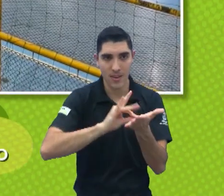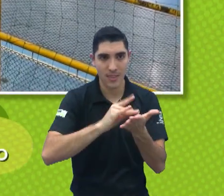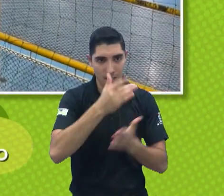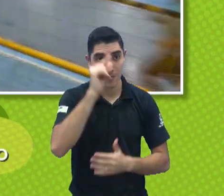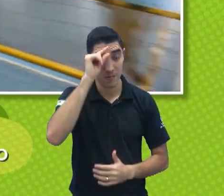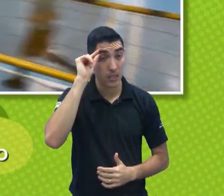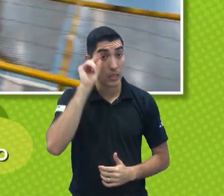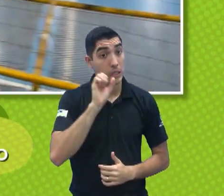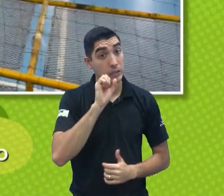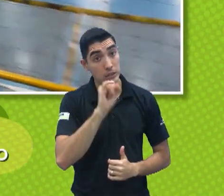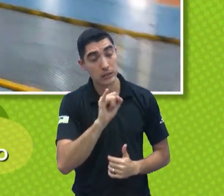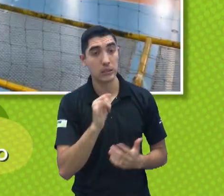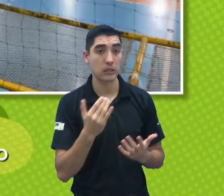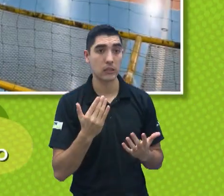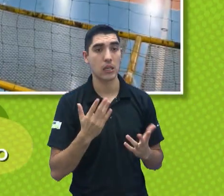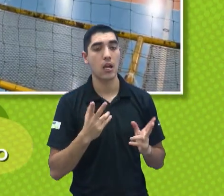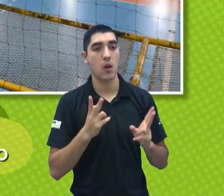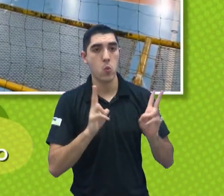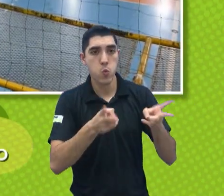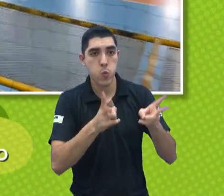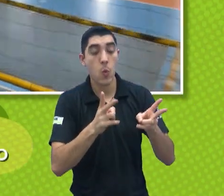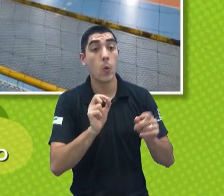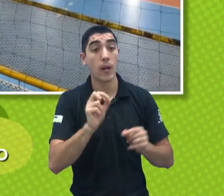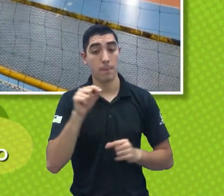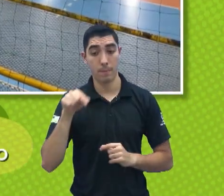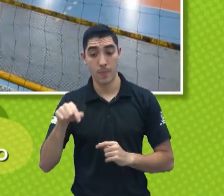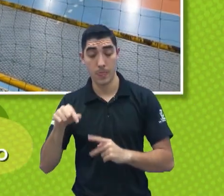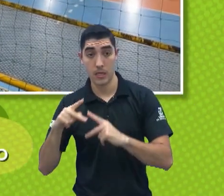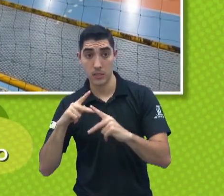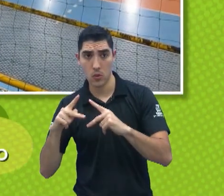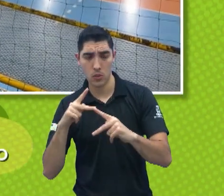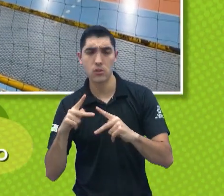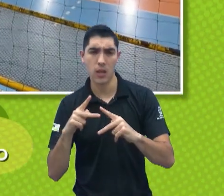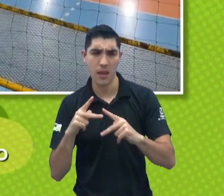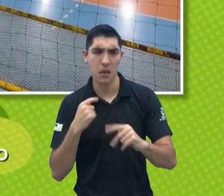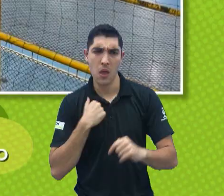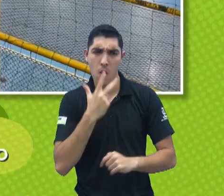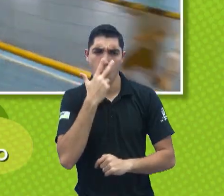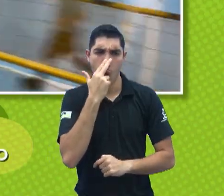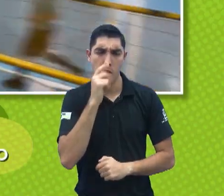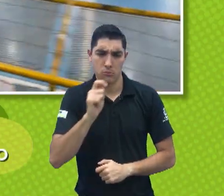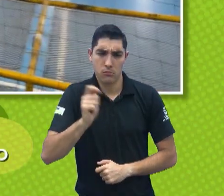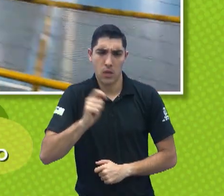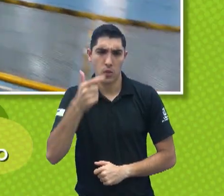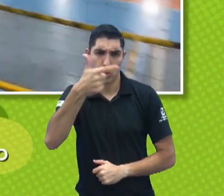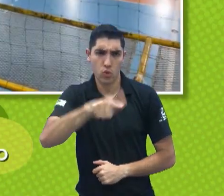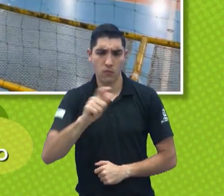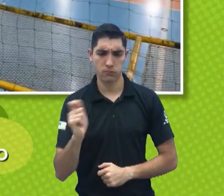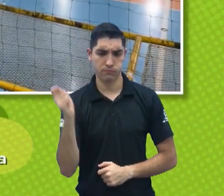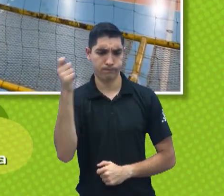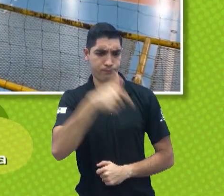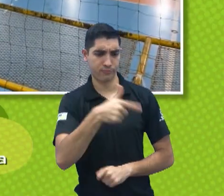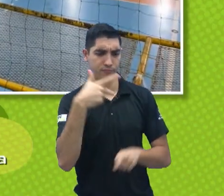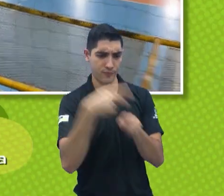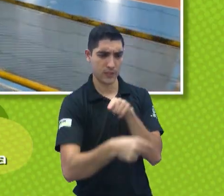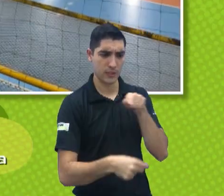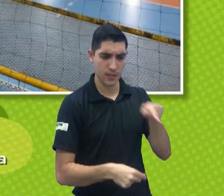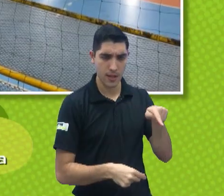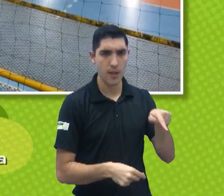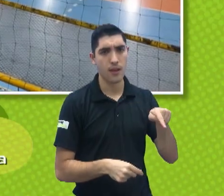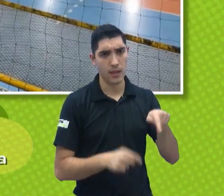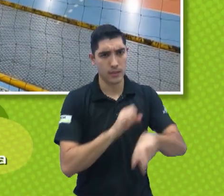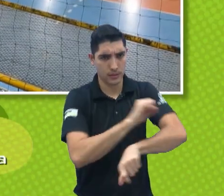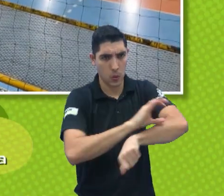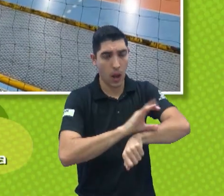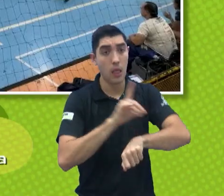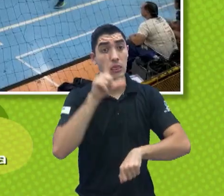tendência, é que o time da Máquina Amarela possa mais uma vez fazer essa finalíssima contra o time de Tabuão,